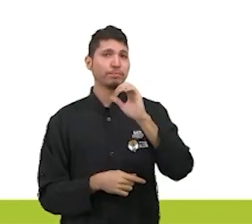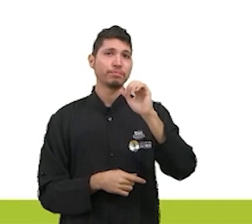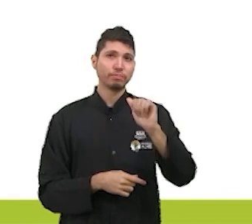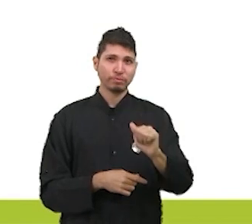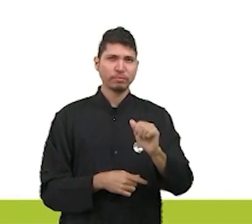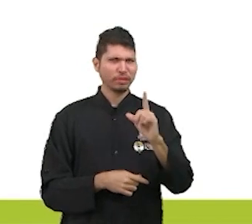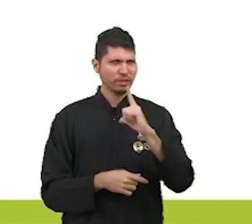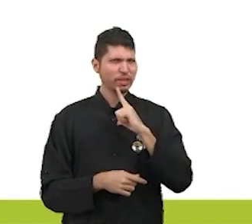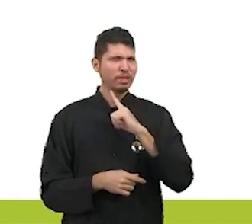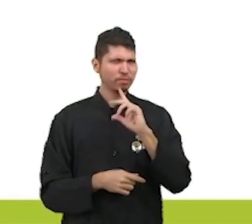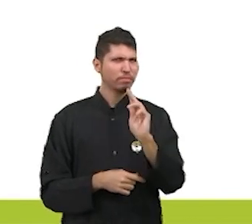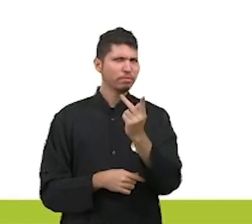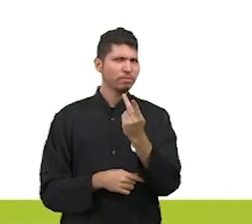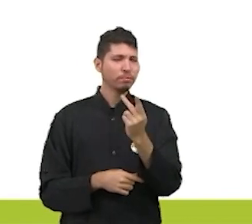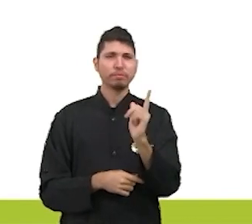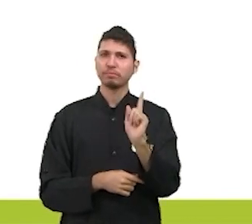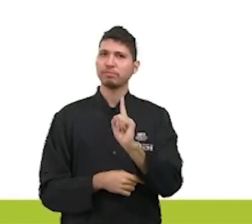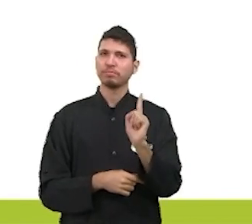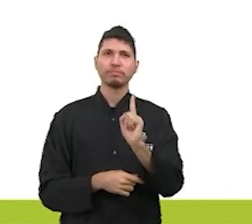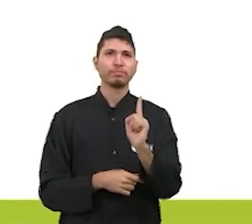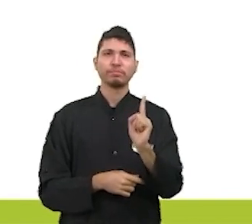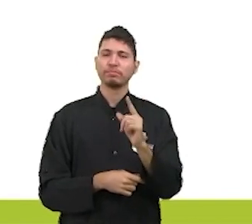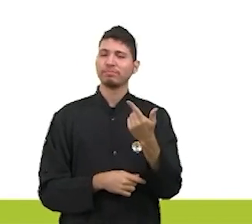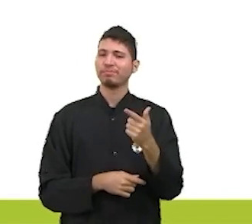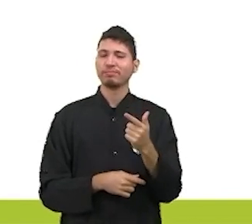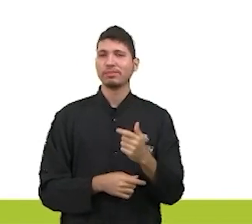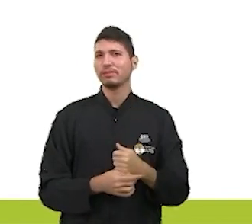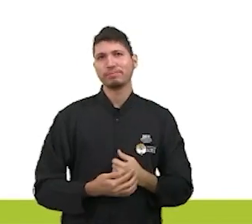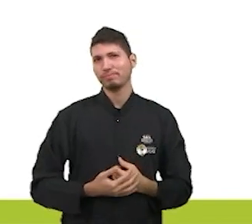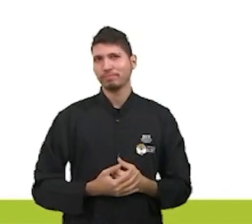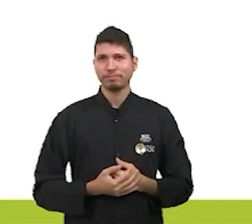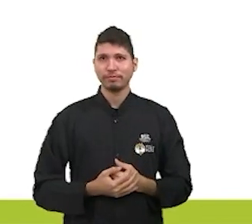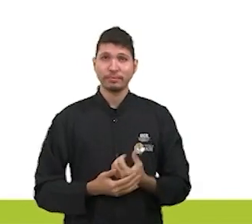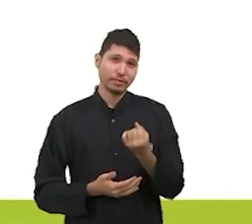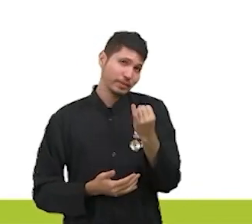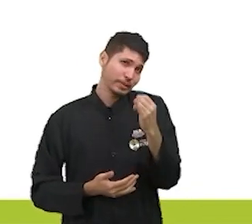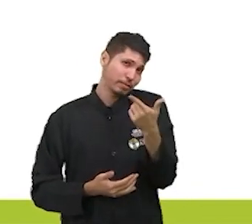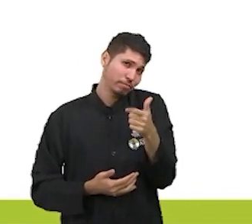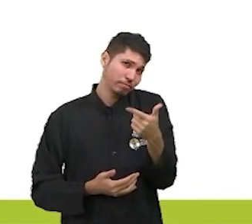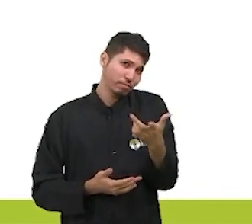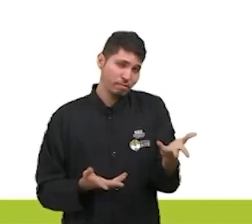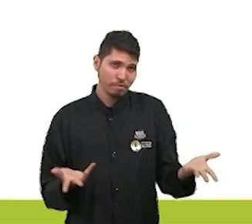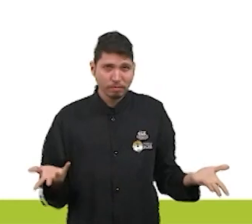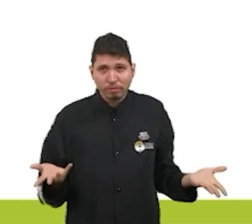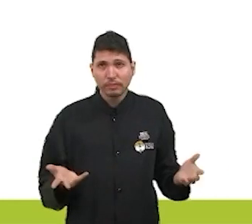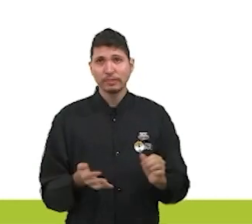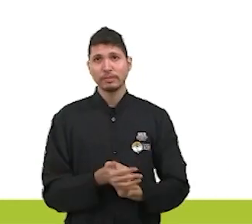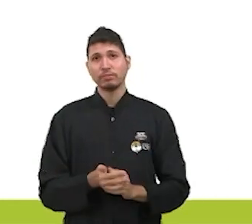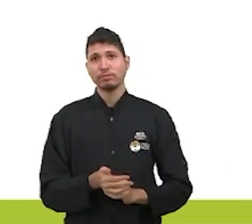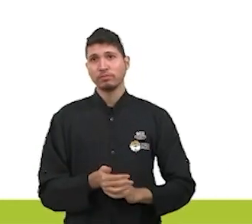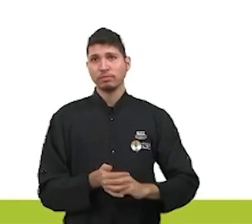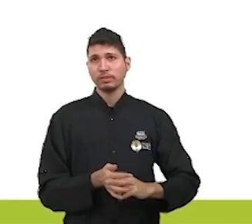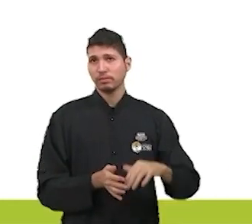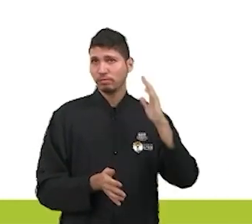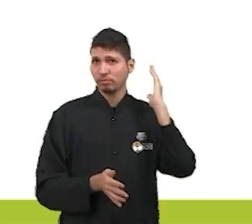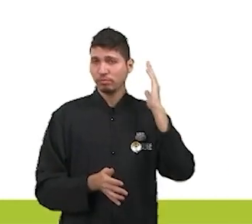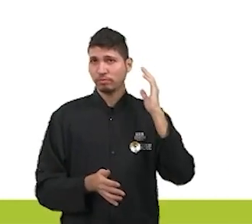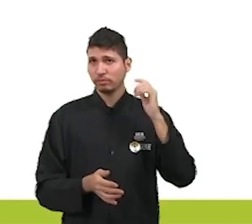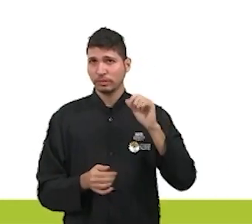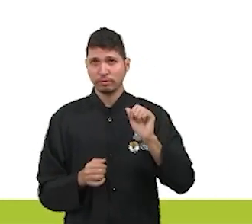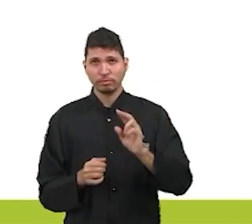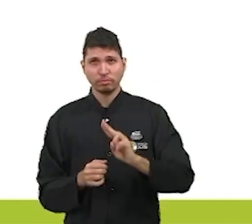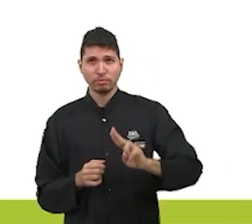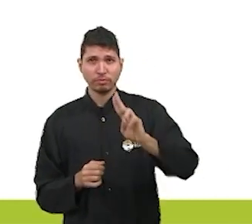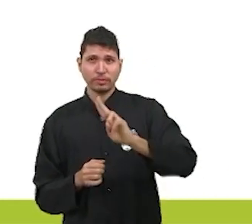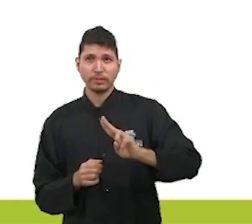tenho hipotenusa? Não, queridos, eu não tenho hipotenusa. Se eu não tenho hipotenusa, eu vou direto para o TOA, tá vendo? O que é o TOA?